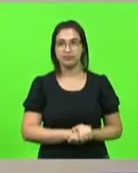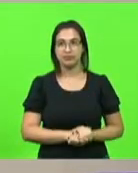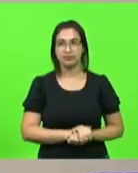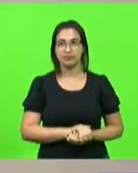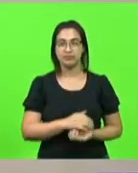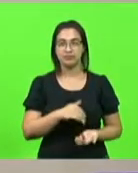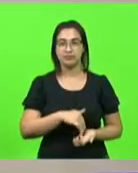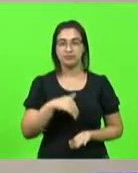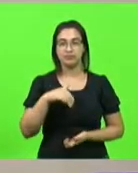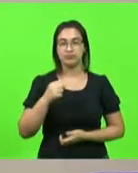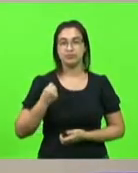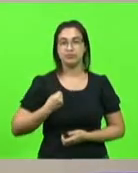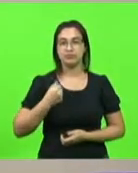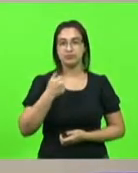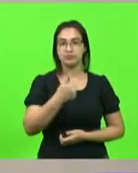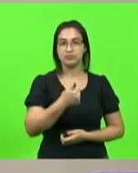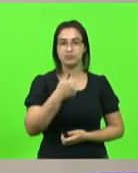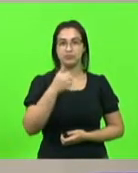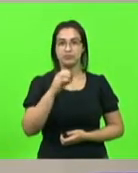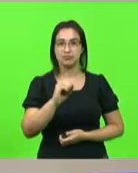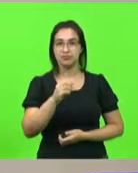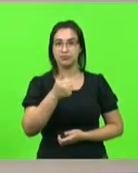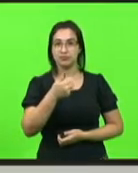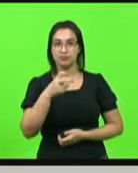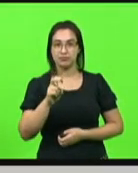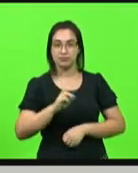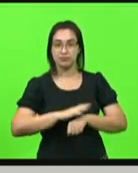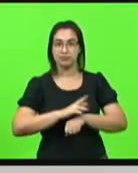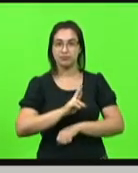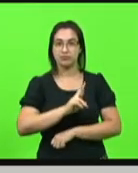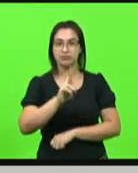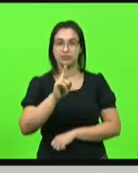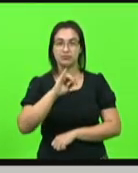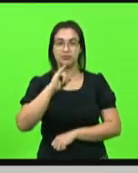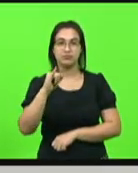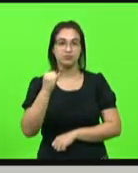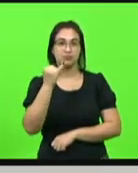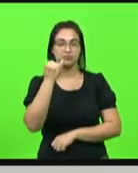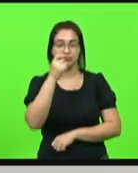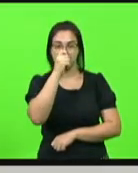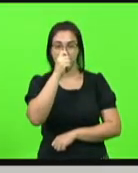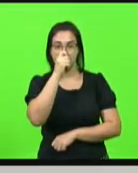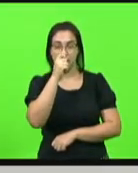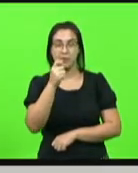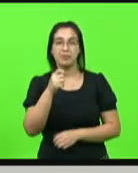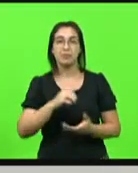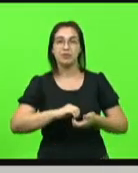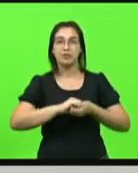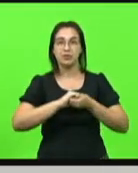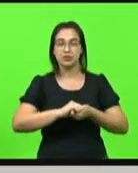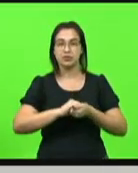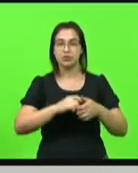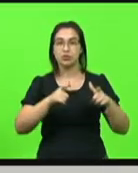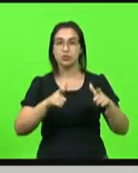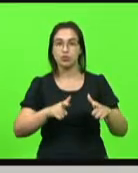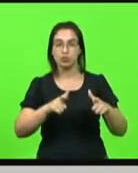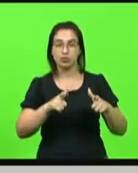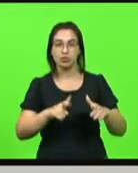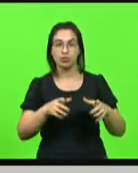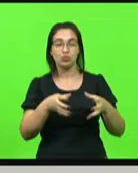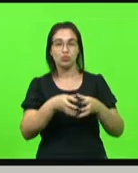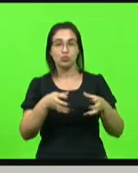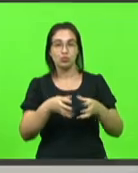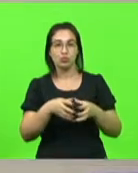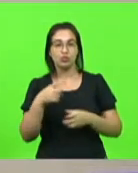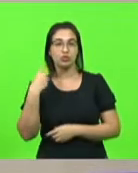unanimidade. Moções. Moção 1015, autor deputado João Amin, cumprimentando o Instituto dos Advogados de Santa Catarina pelos 90